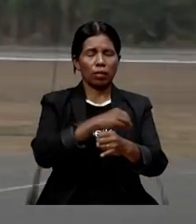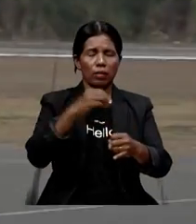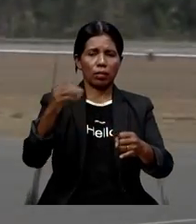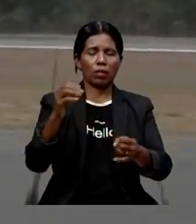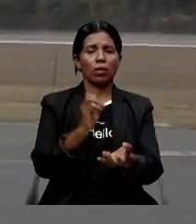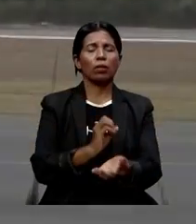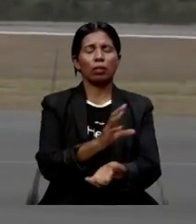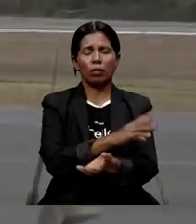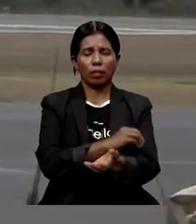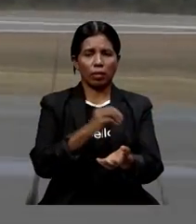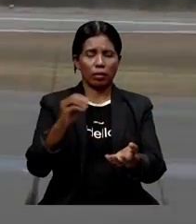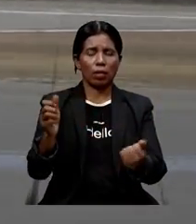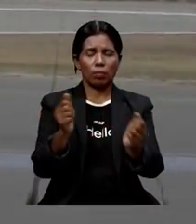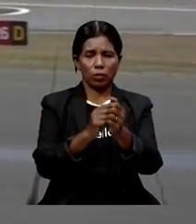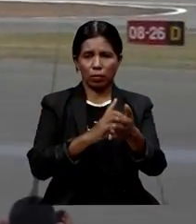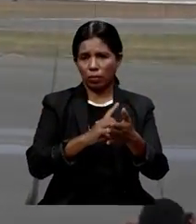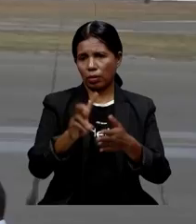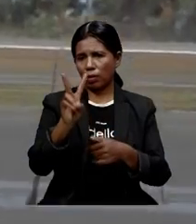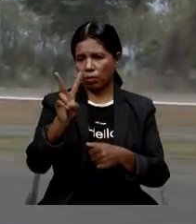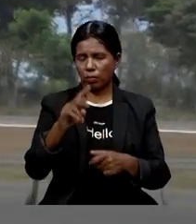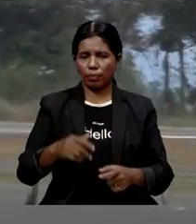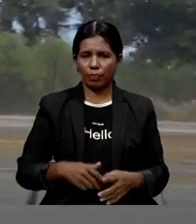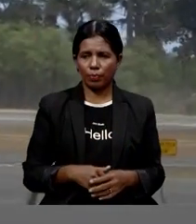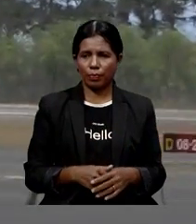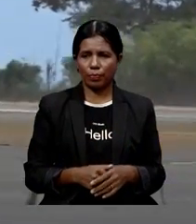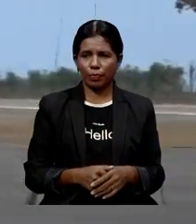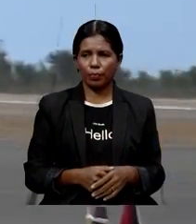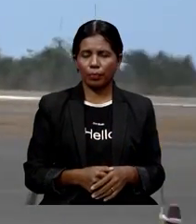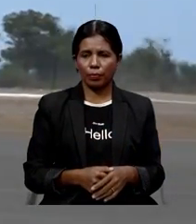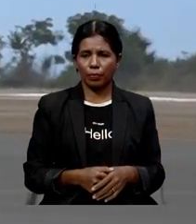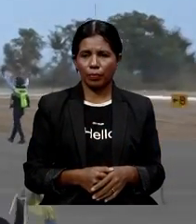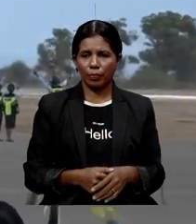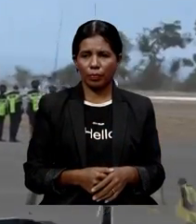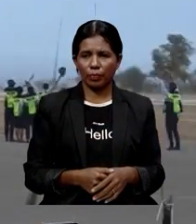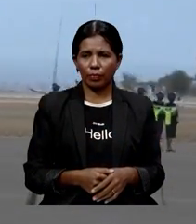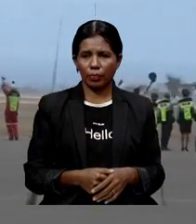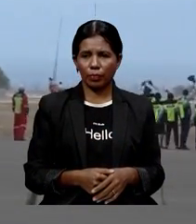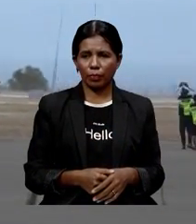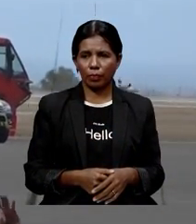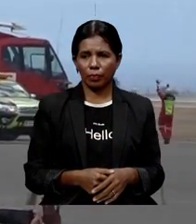Oceânia quase semana rua. Marito da Costa, Santina Simões, GMN.